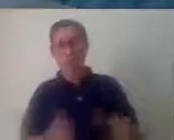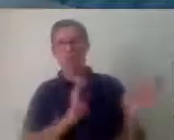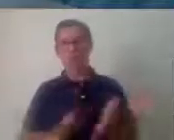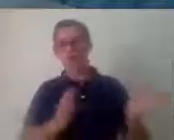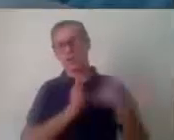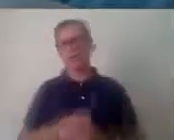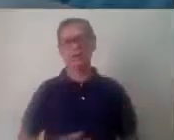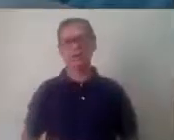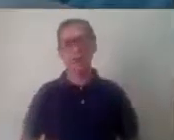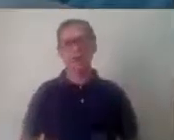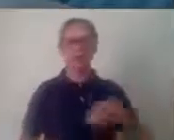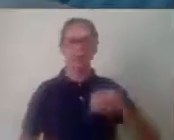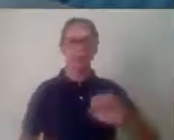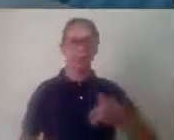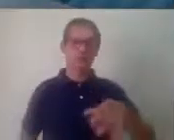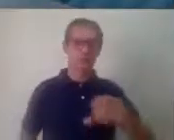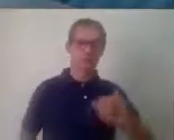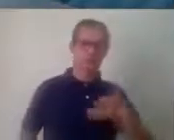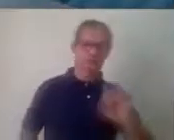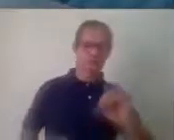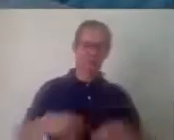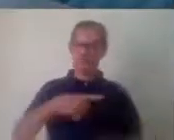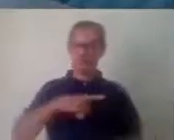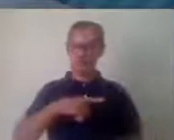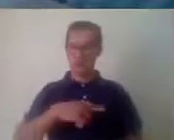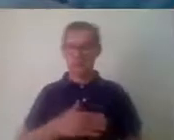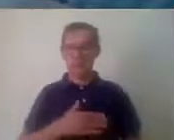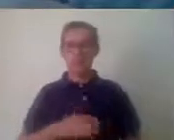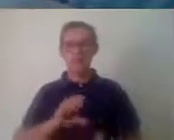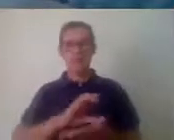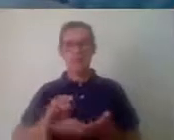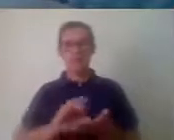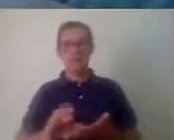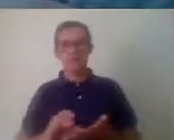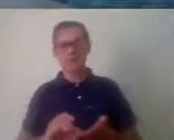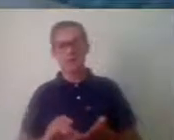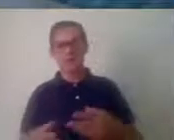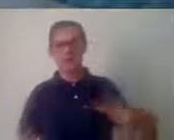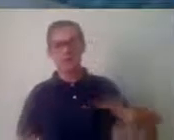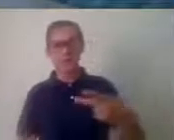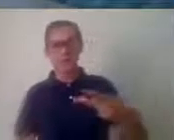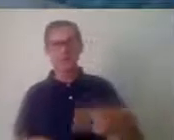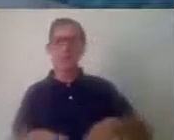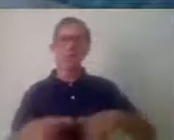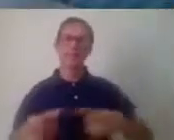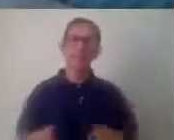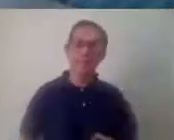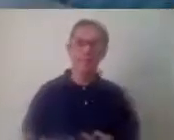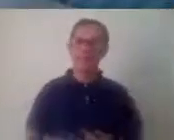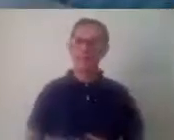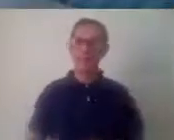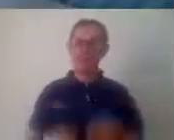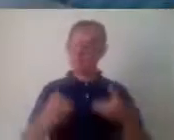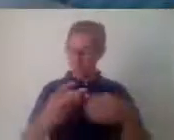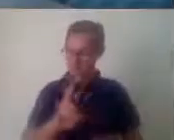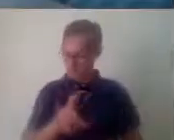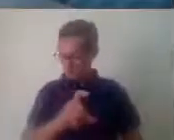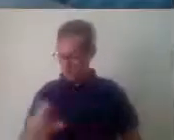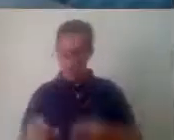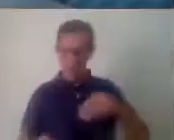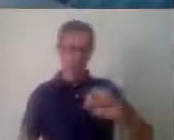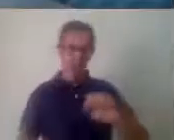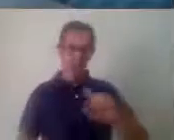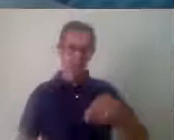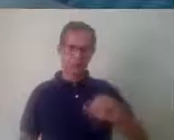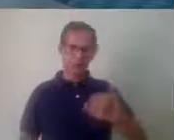produção máxima que eu tenho de forma que o meu custo seja o mínimo. Atenção nessas duas palavrinhas,